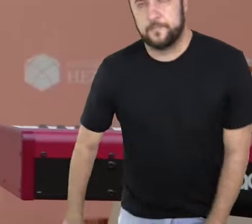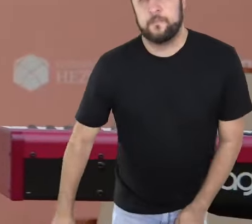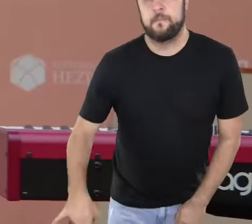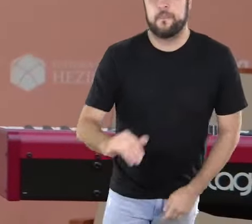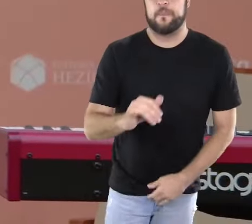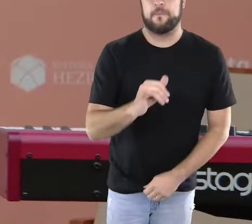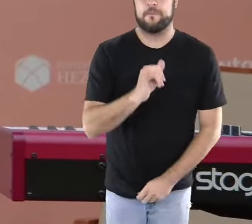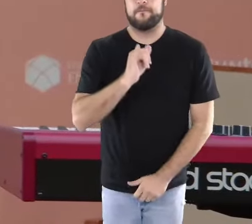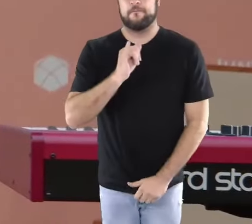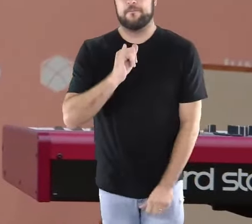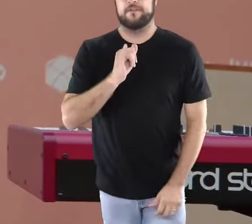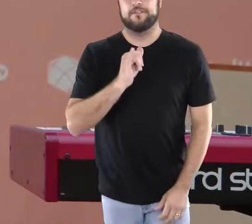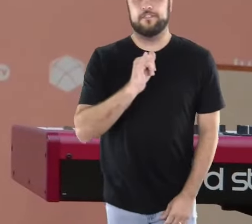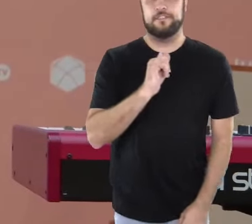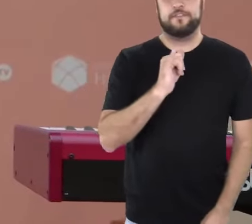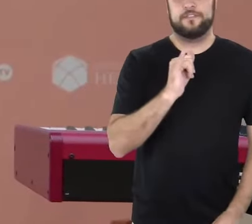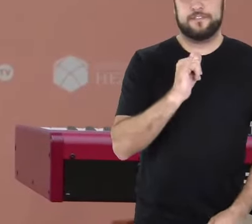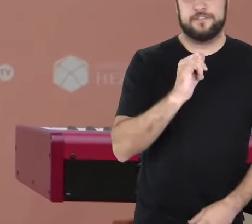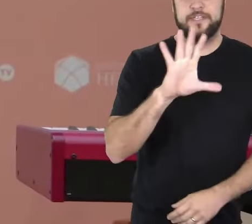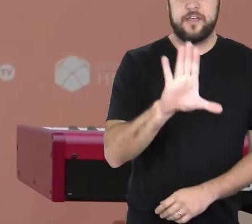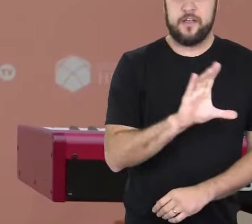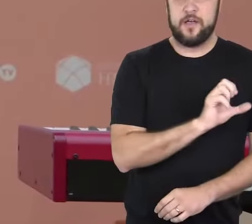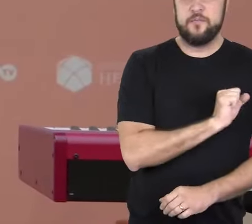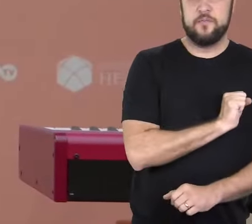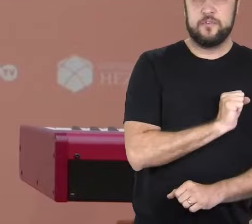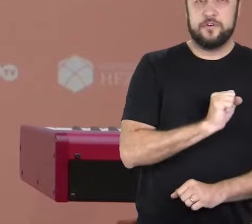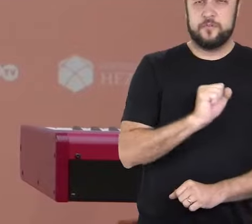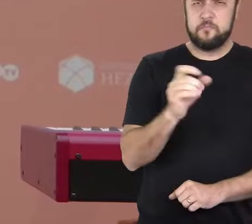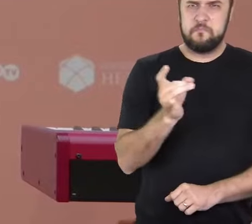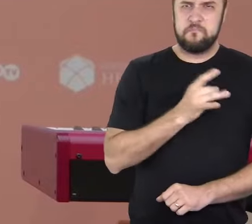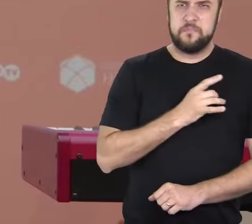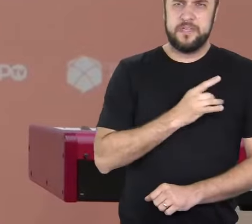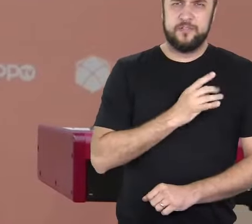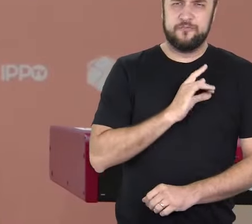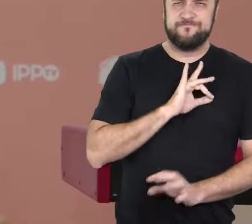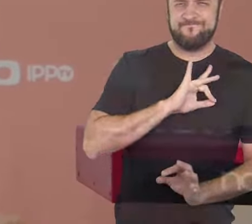fora todo... Não precisa ter medo de autista.